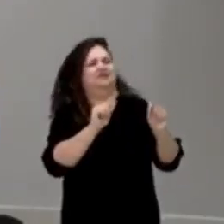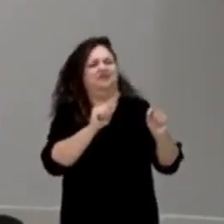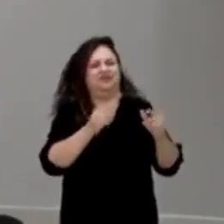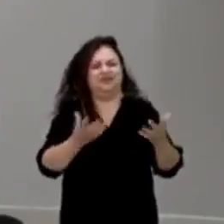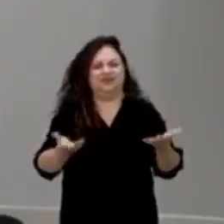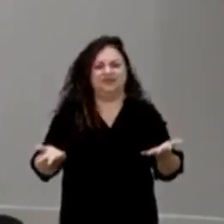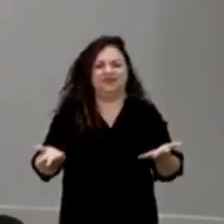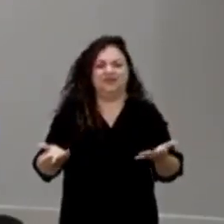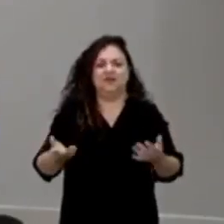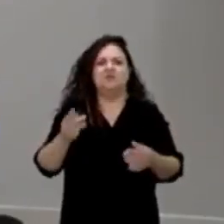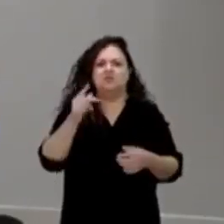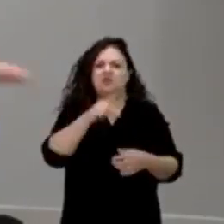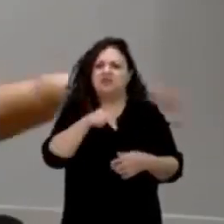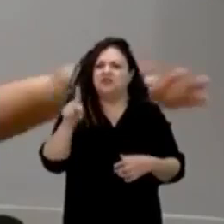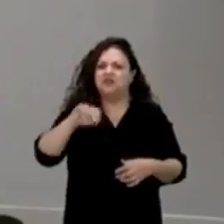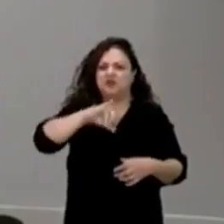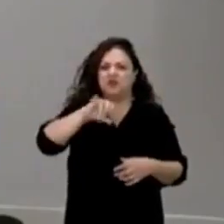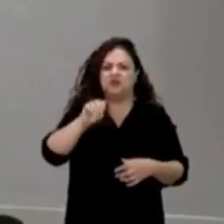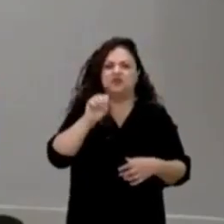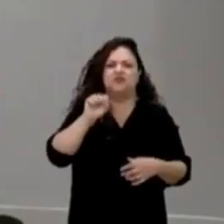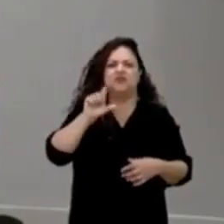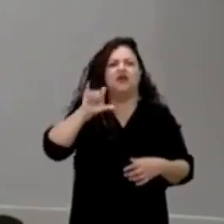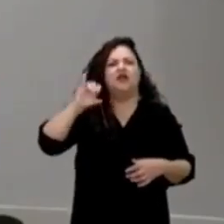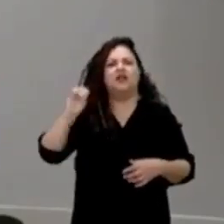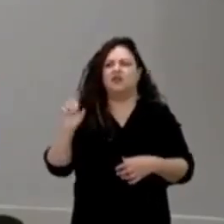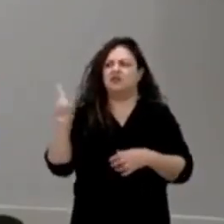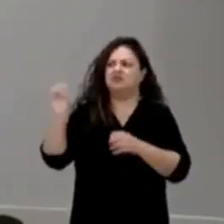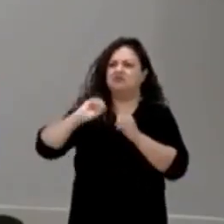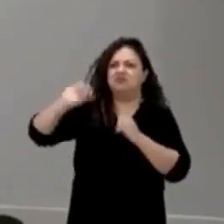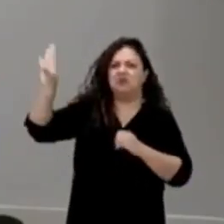estar aqui. Ele foi embora, né? Deixou a gente aqui.